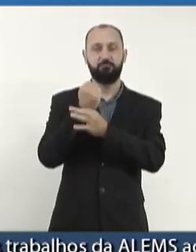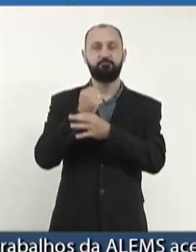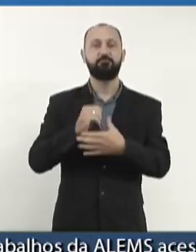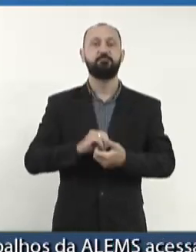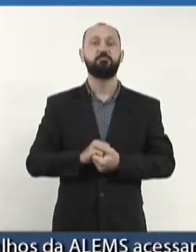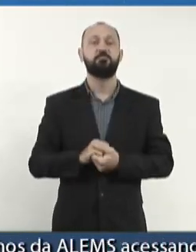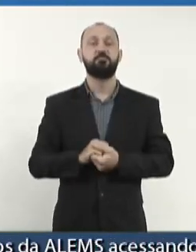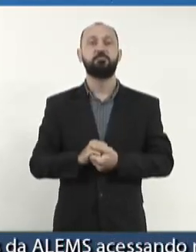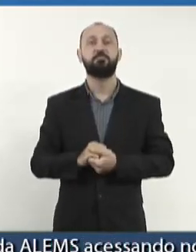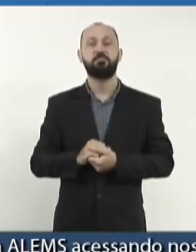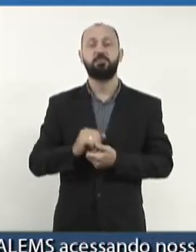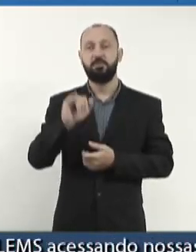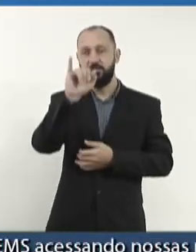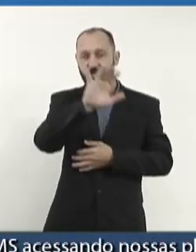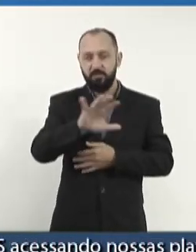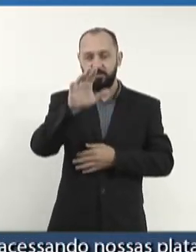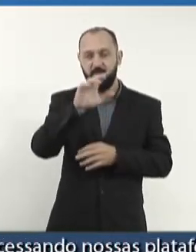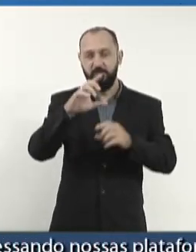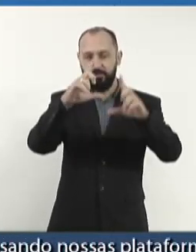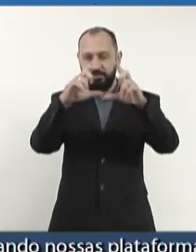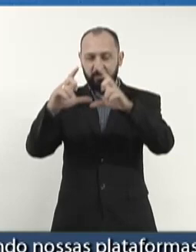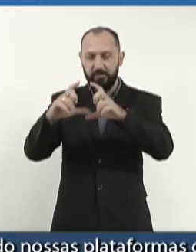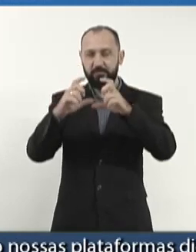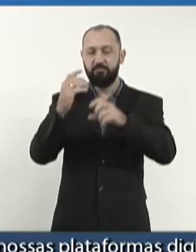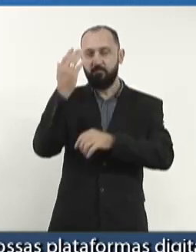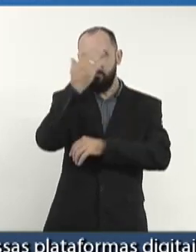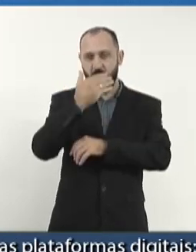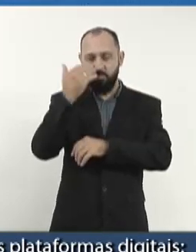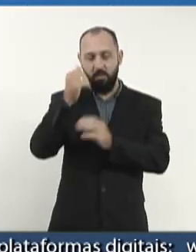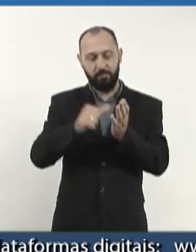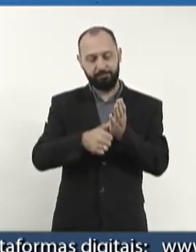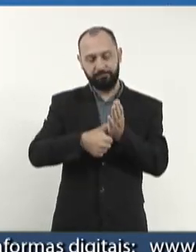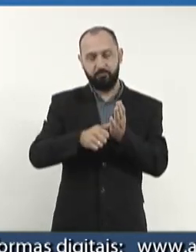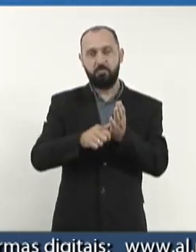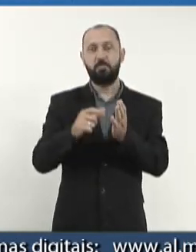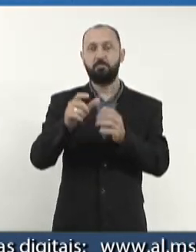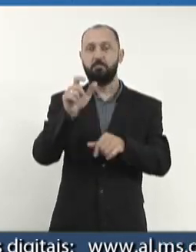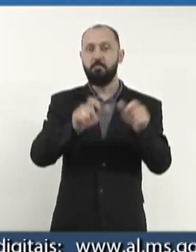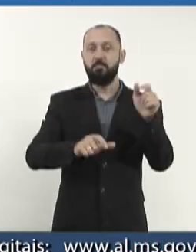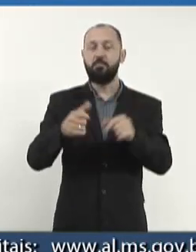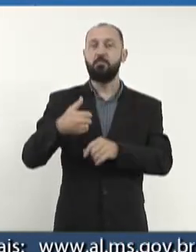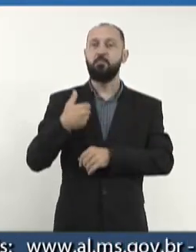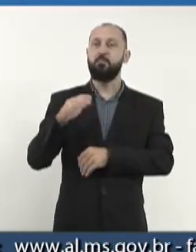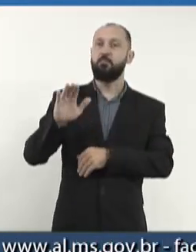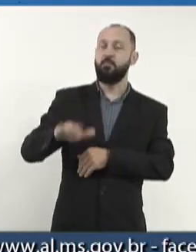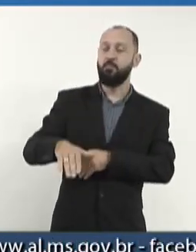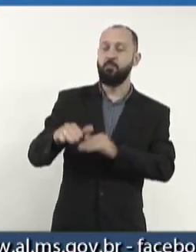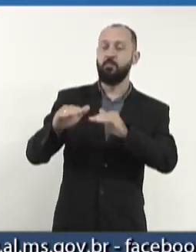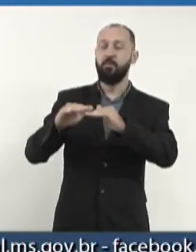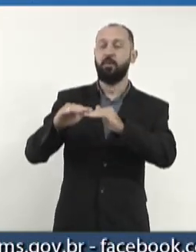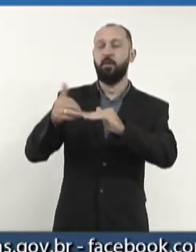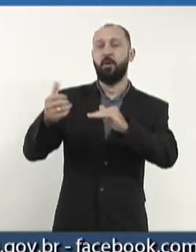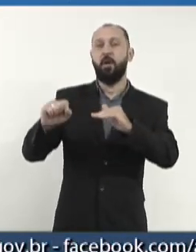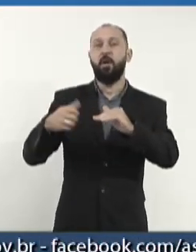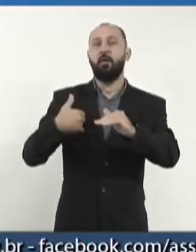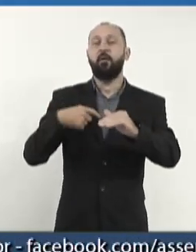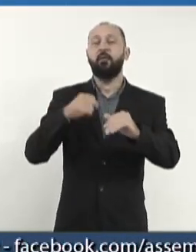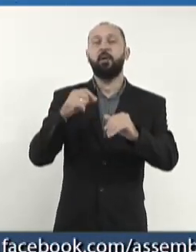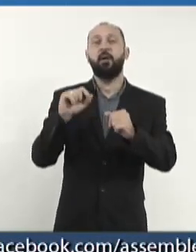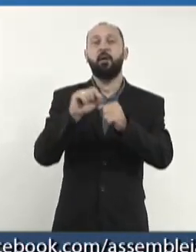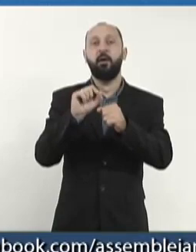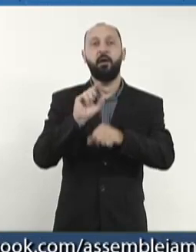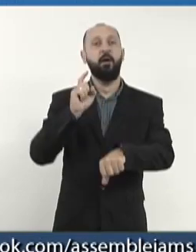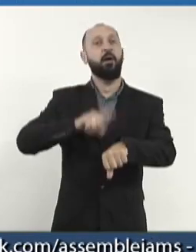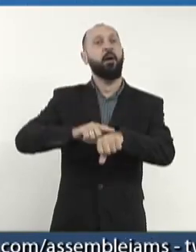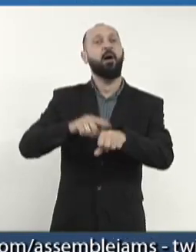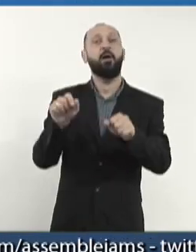As imagens para reconhecimento facial e digital de todos os cidadãos com idade inferior a 18 anos serão coletadas